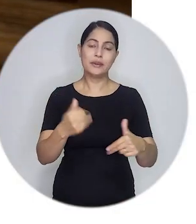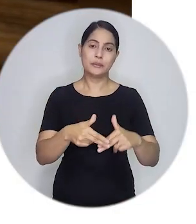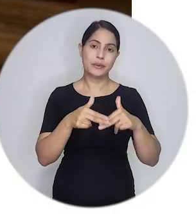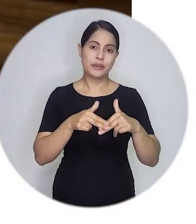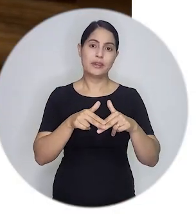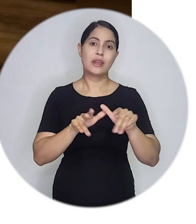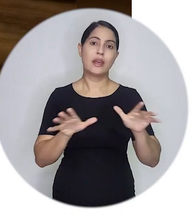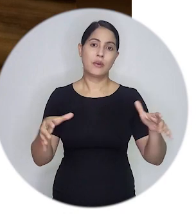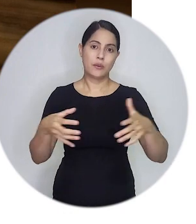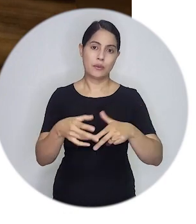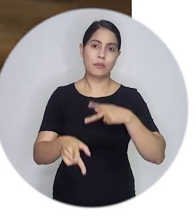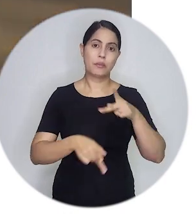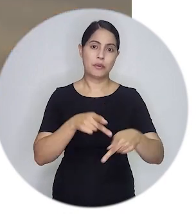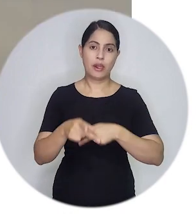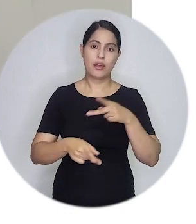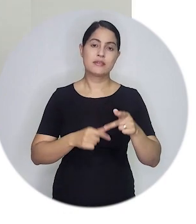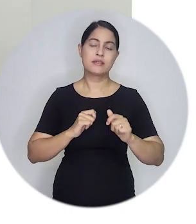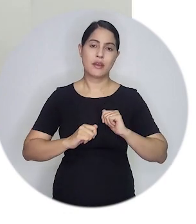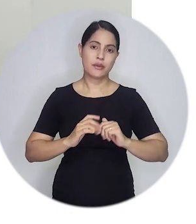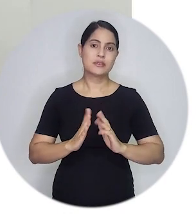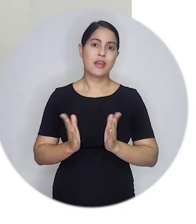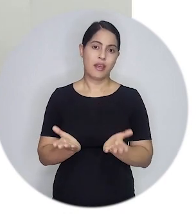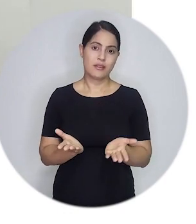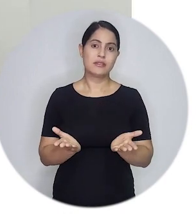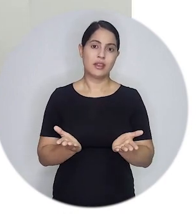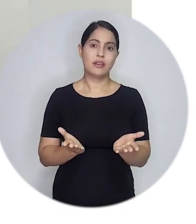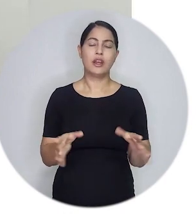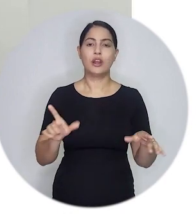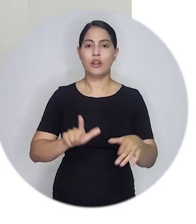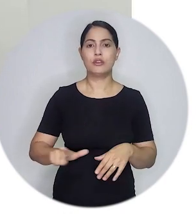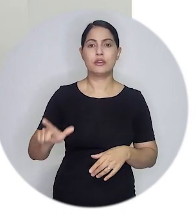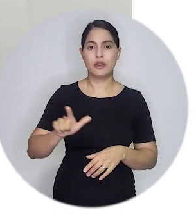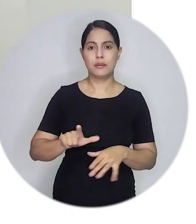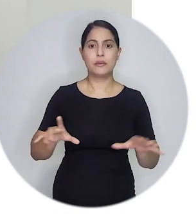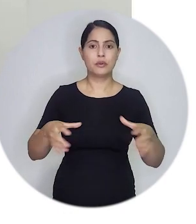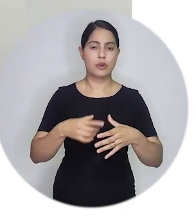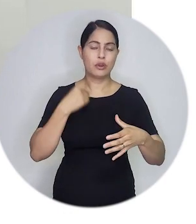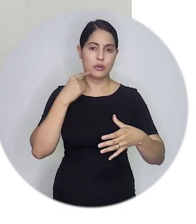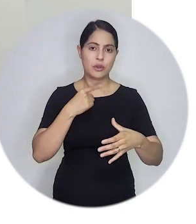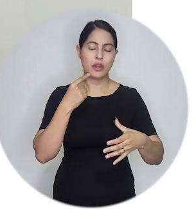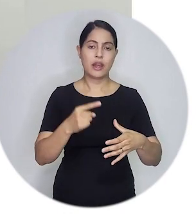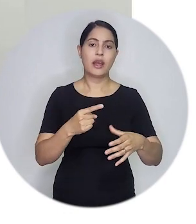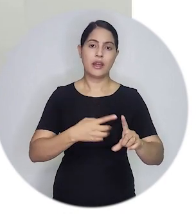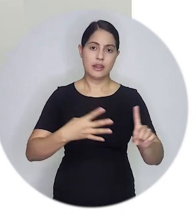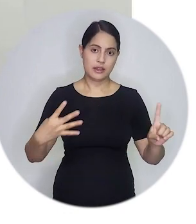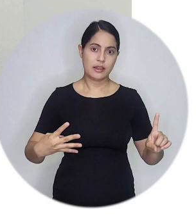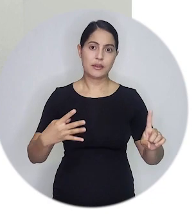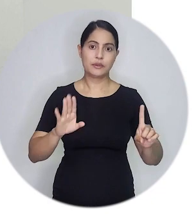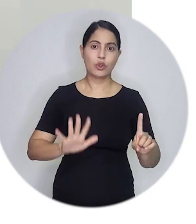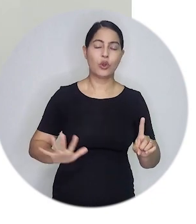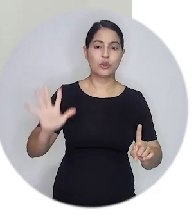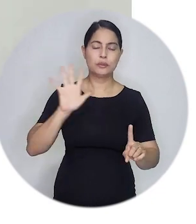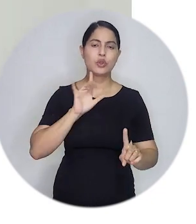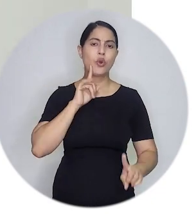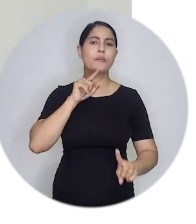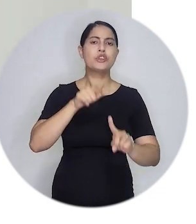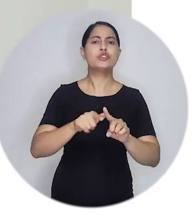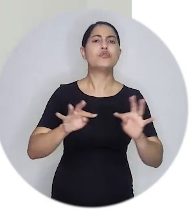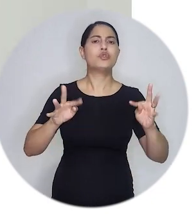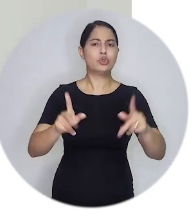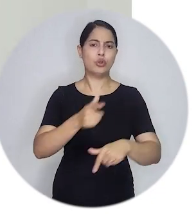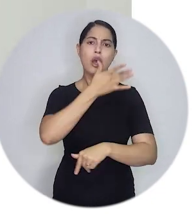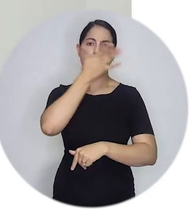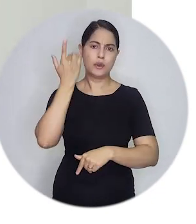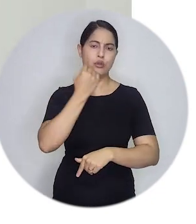trabalho que corresponda aos anseios da população e da advocacia LGBTI brasileira. A ideia é fazer com que